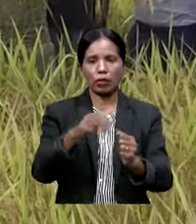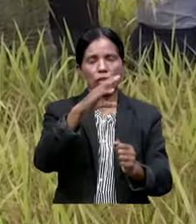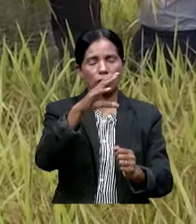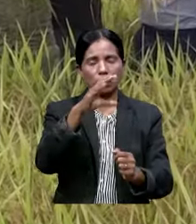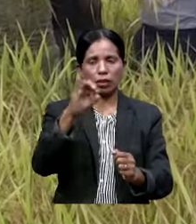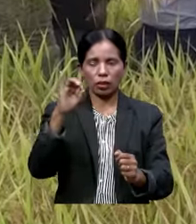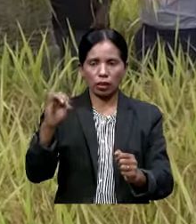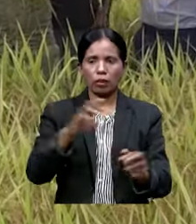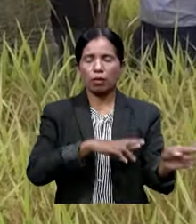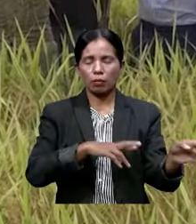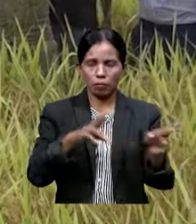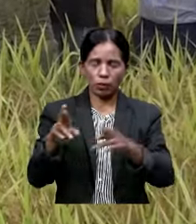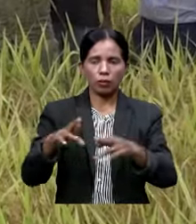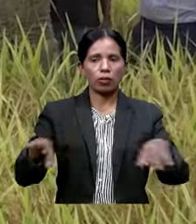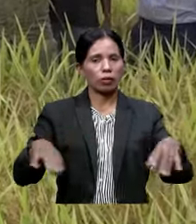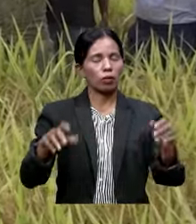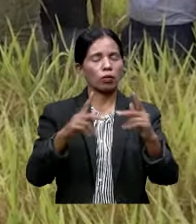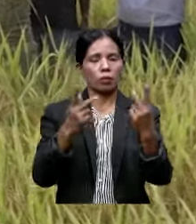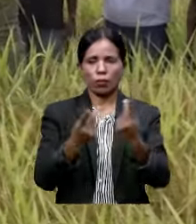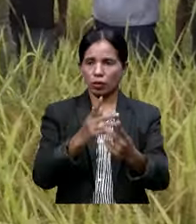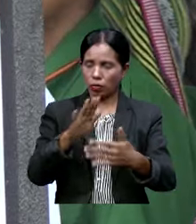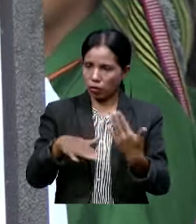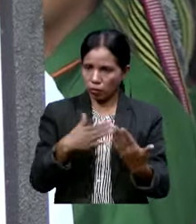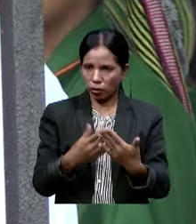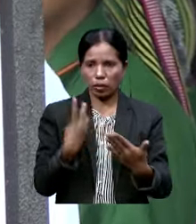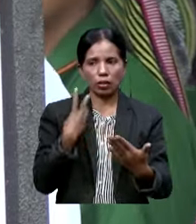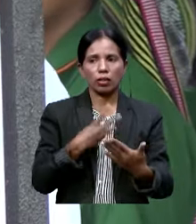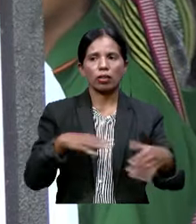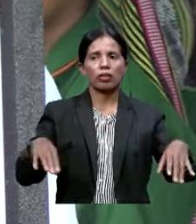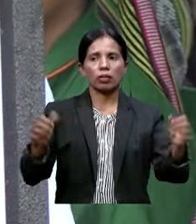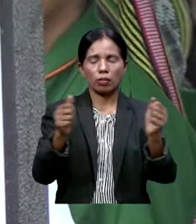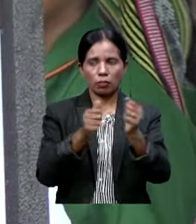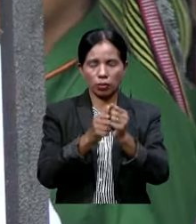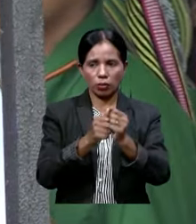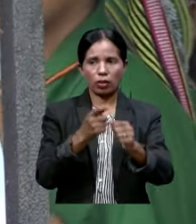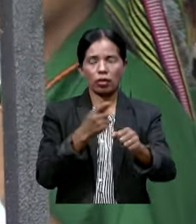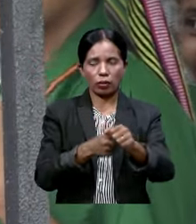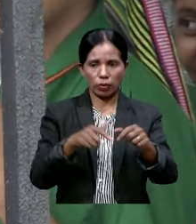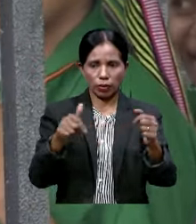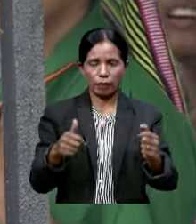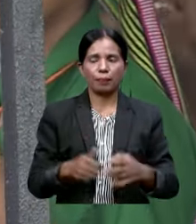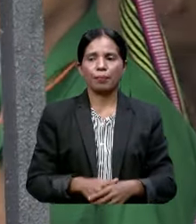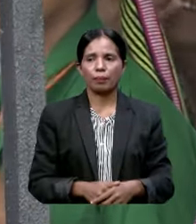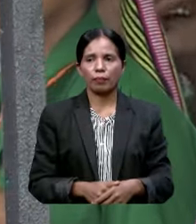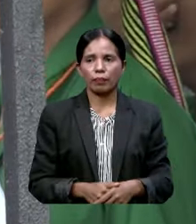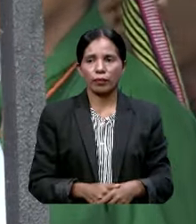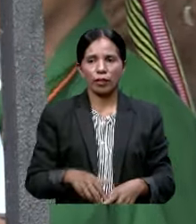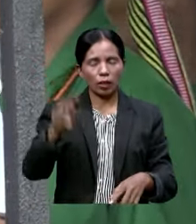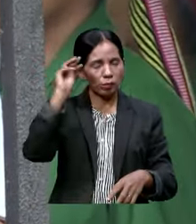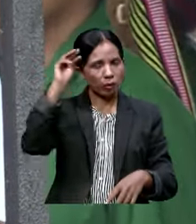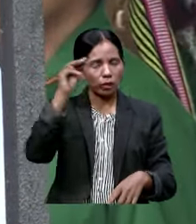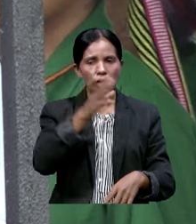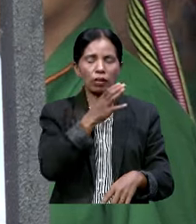pronto a serviço muito com componentes outros, deve ter serviço muito durante, né? Nenhum Ministério da